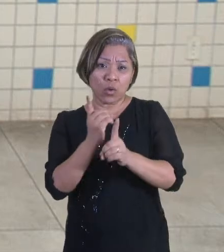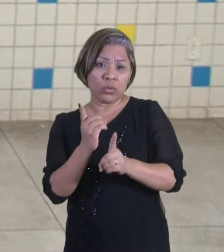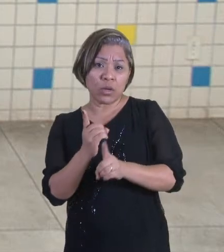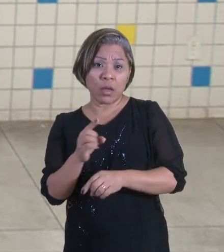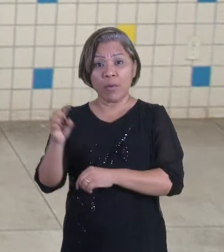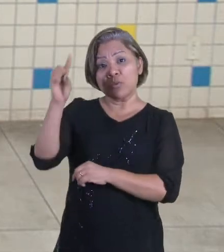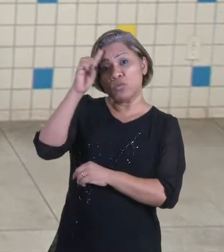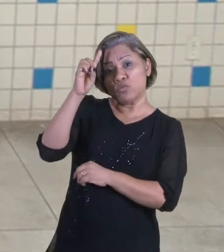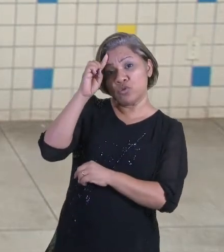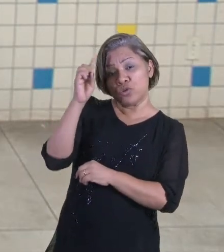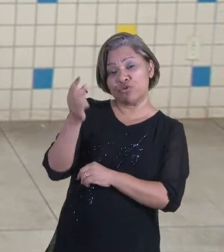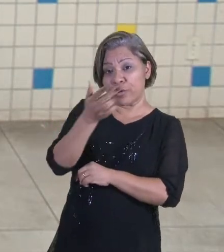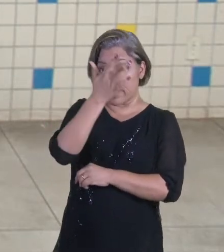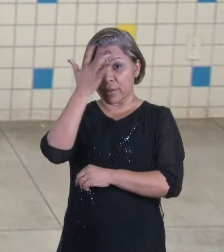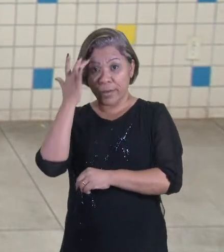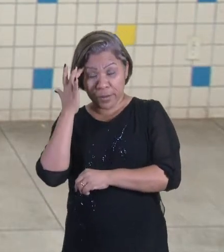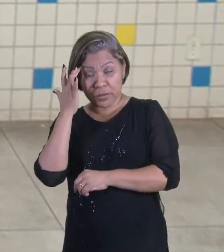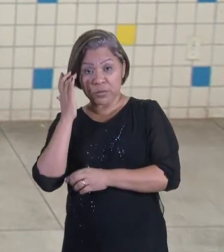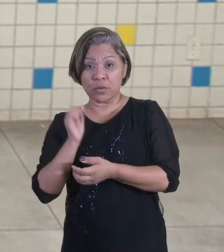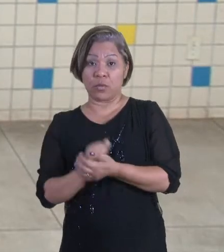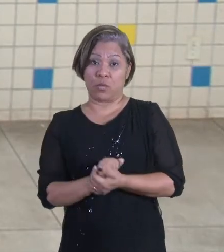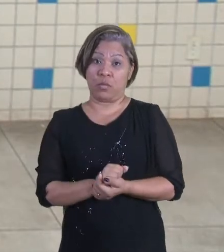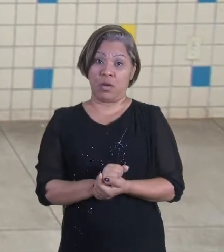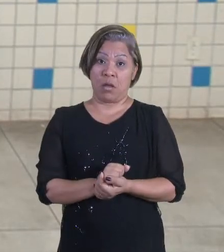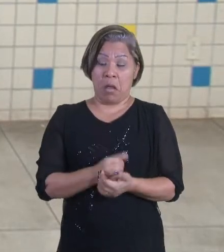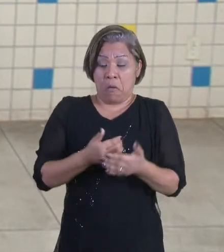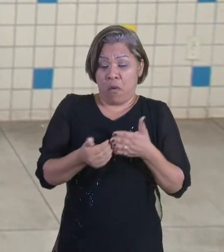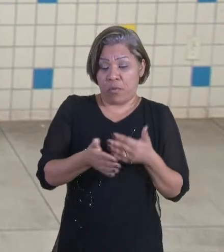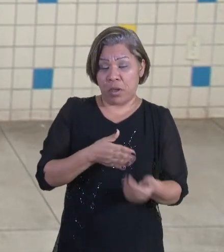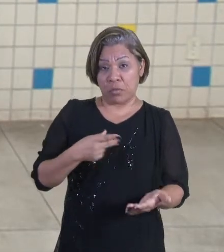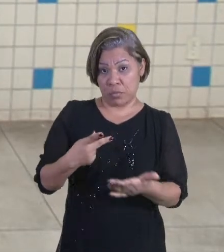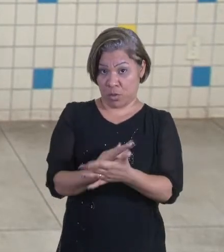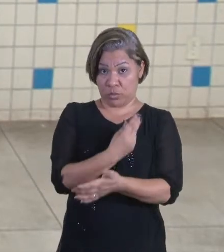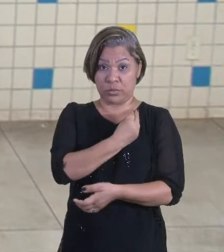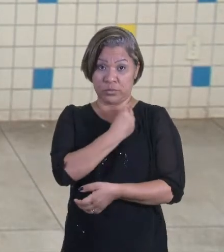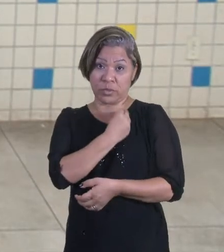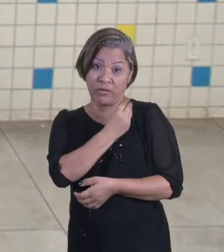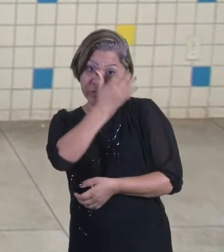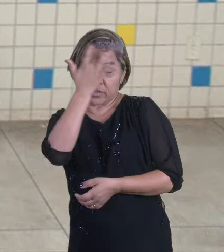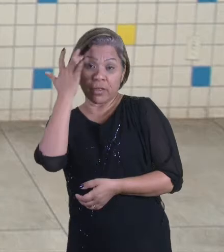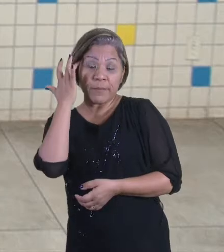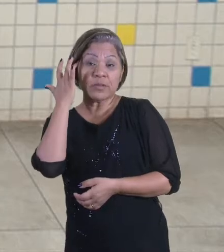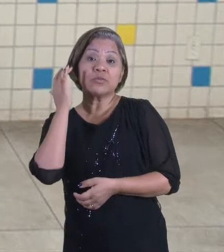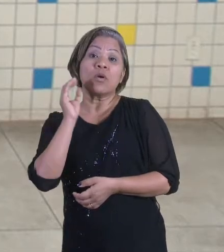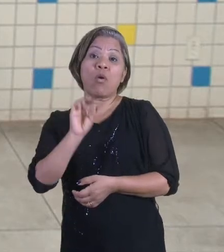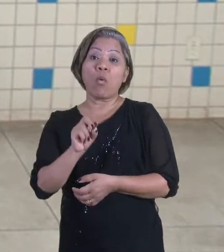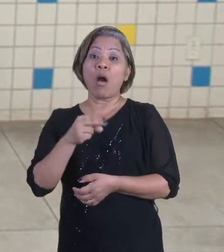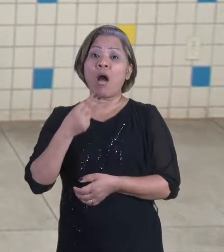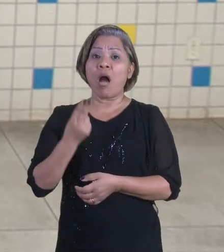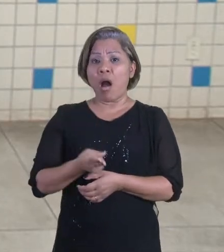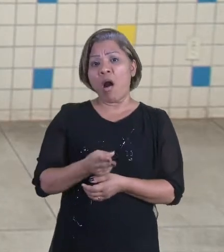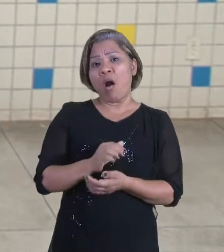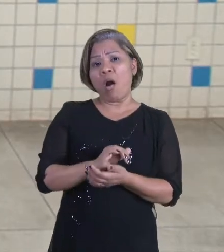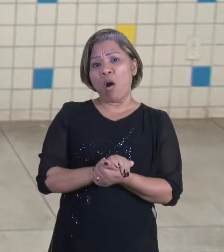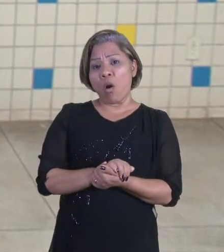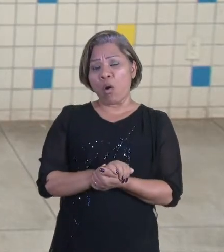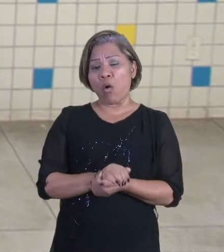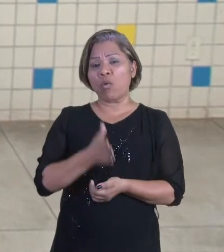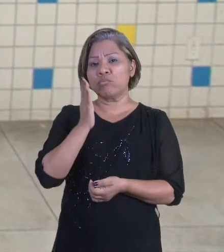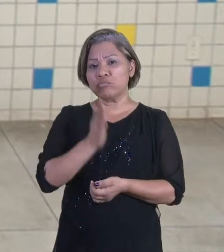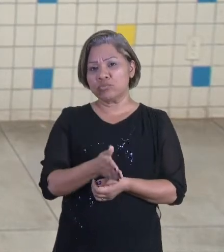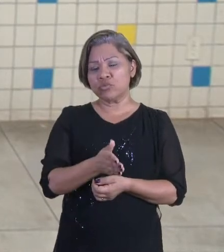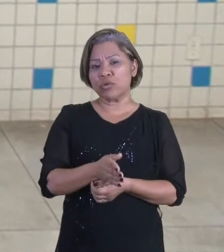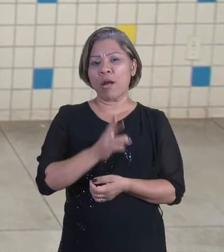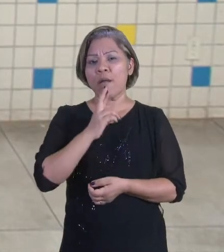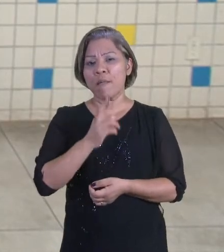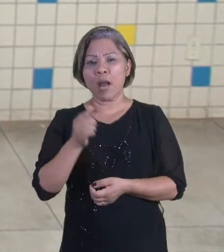das pessoas, né? Algo que ocorreu na vida daquela pessoa ou algo que ele presenciou e vai relatar.